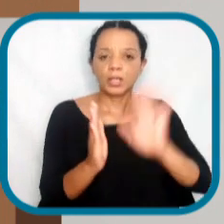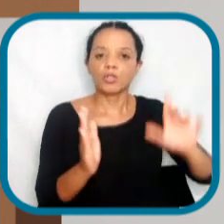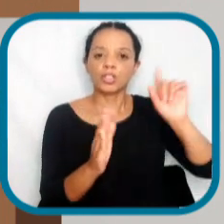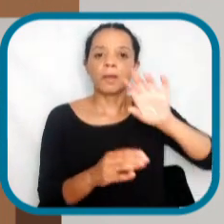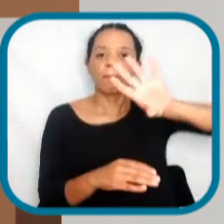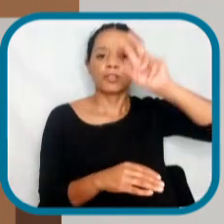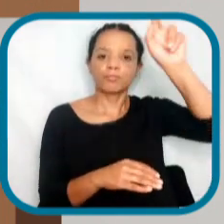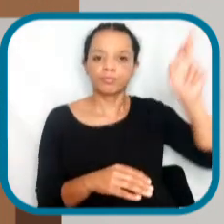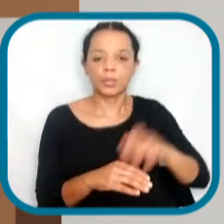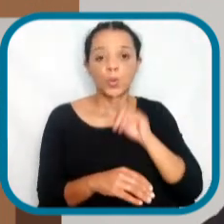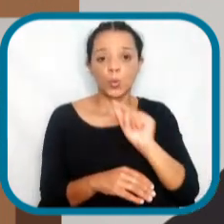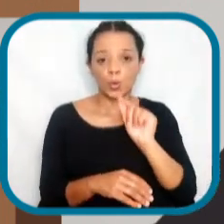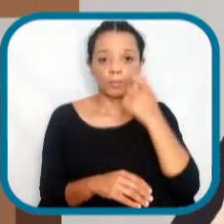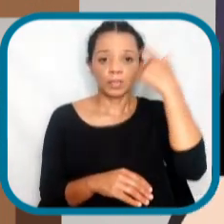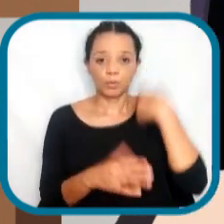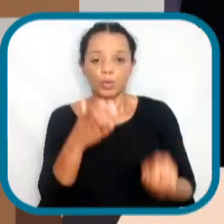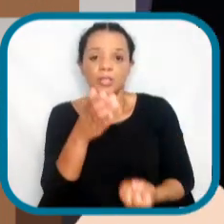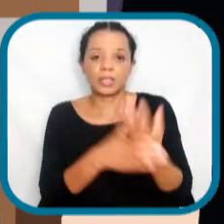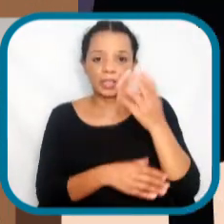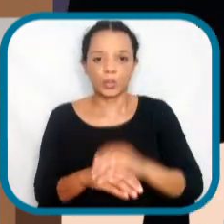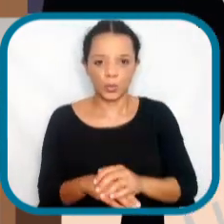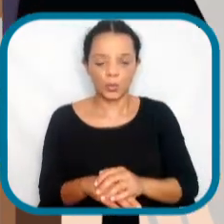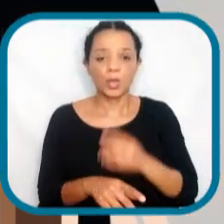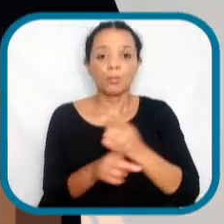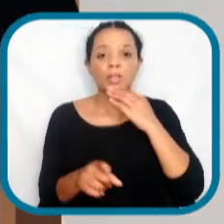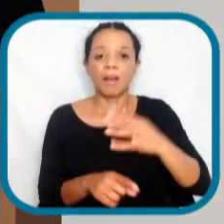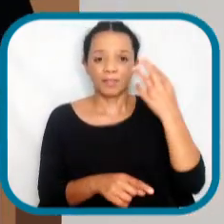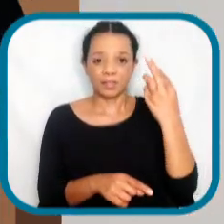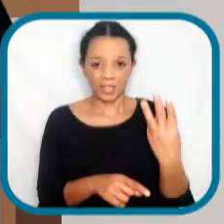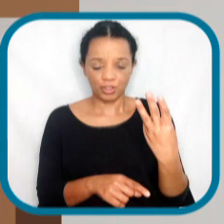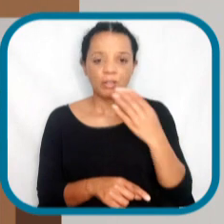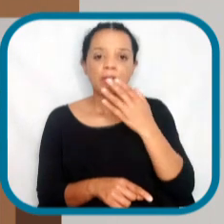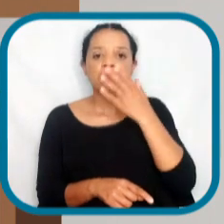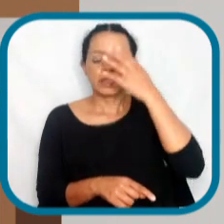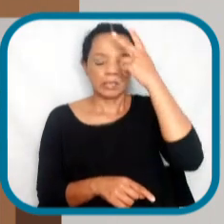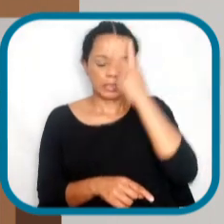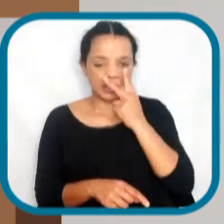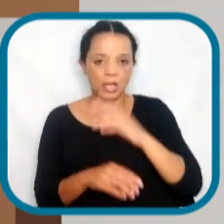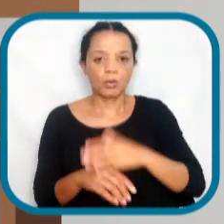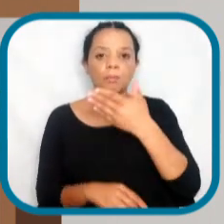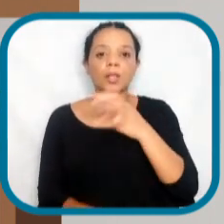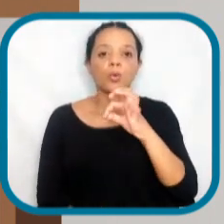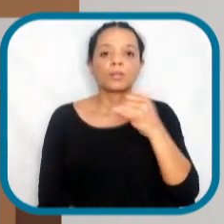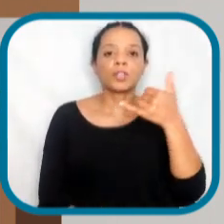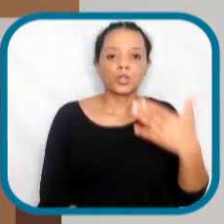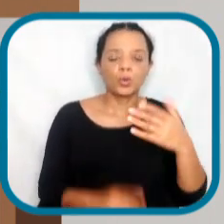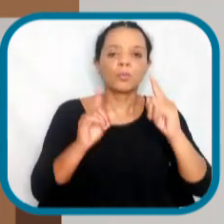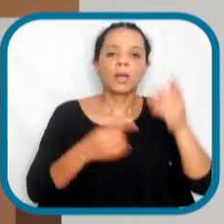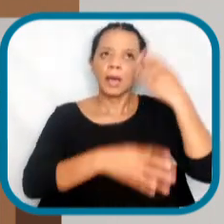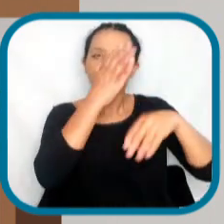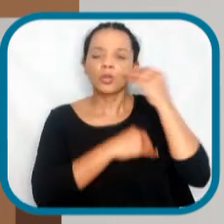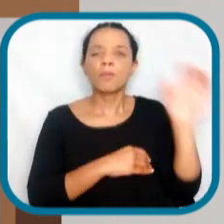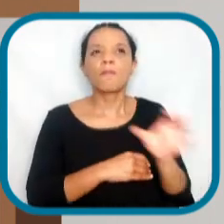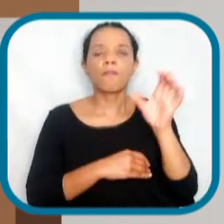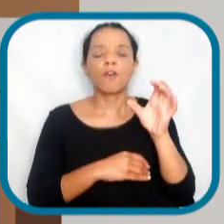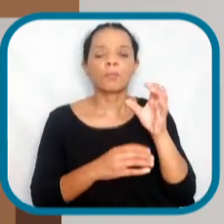do sistema vem do criador. Louis Braille ficou cego com 3 anos. Em 1821, começou a aprender um